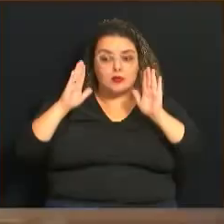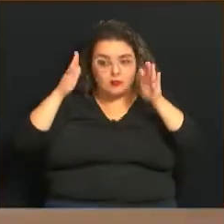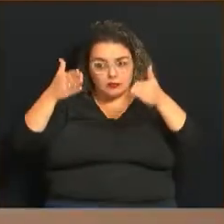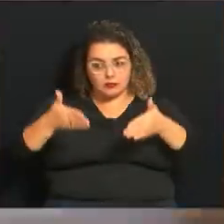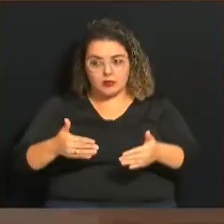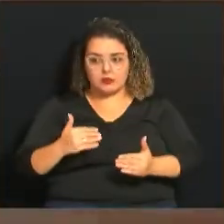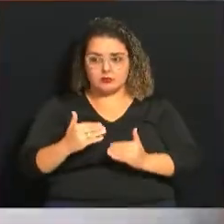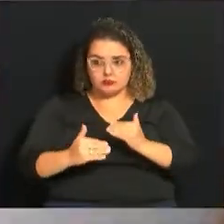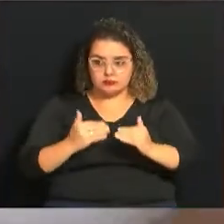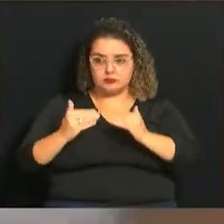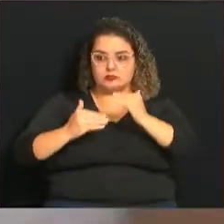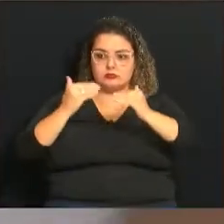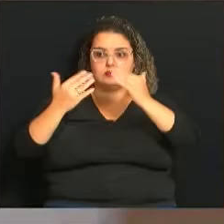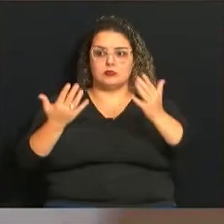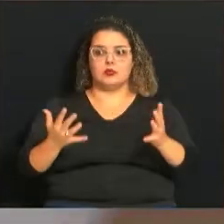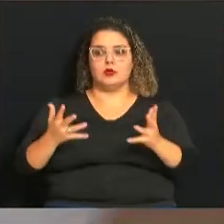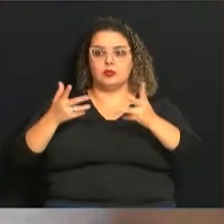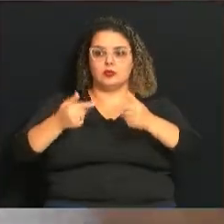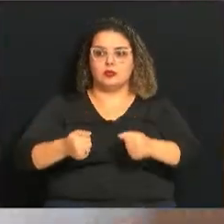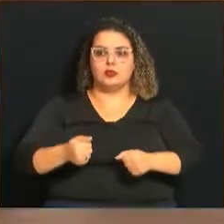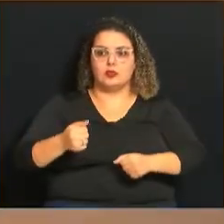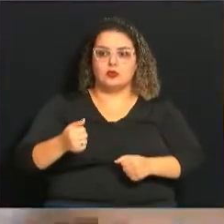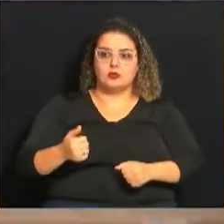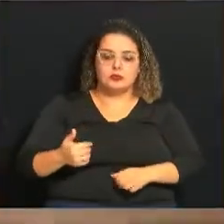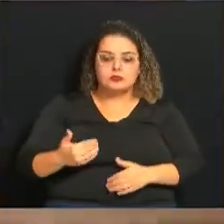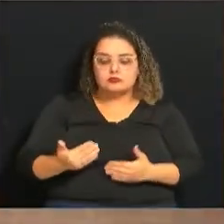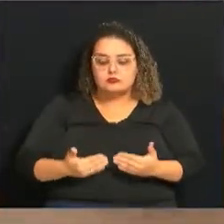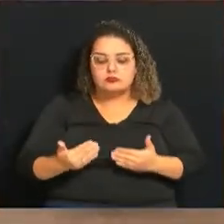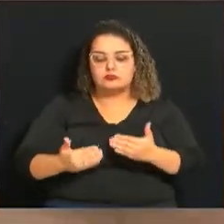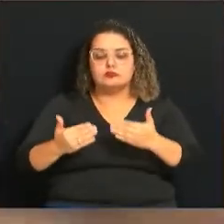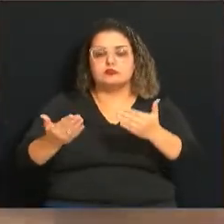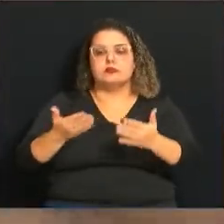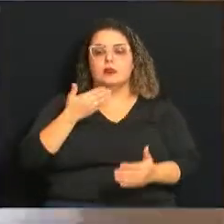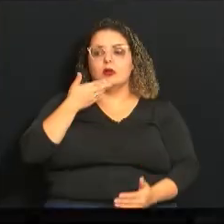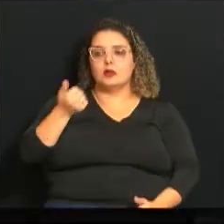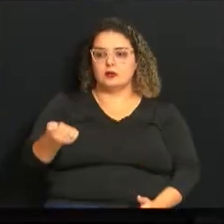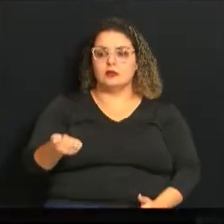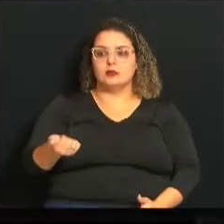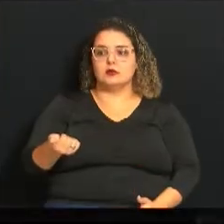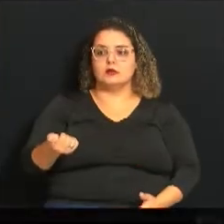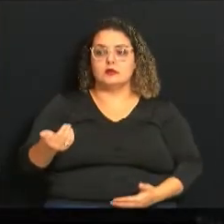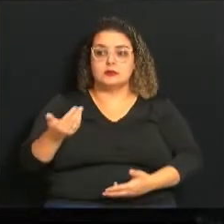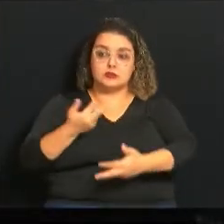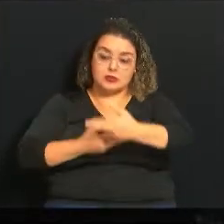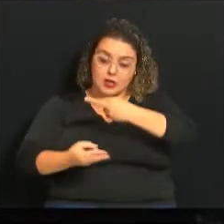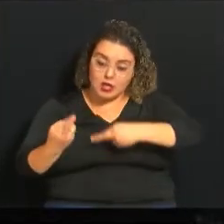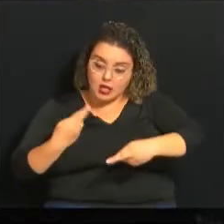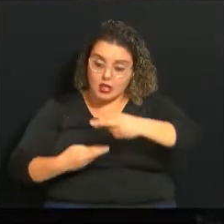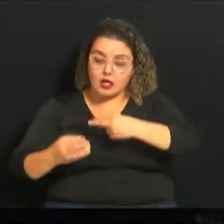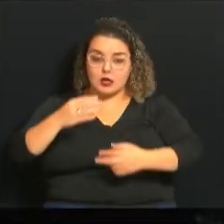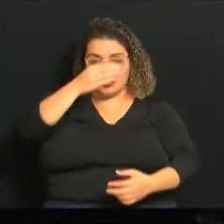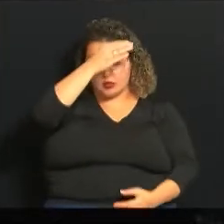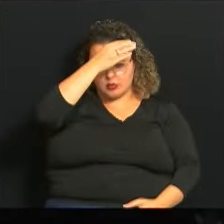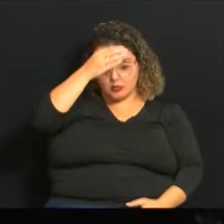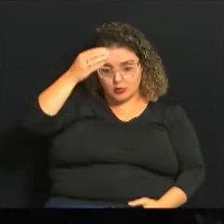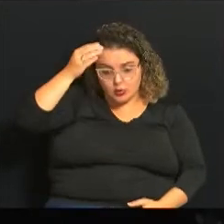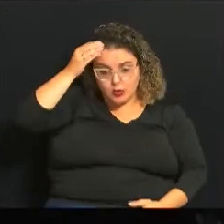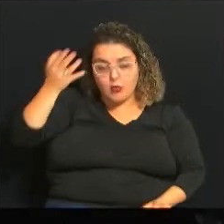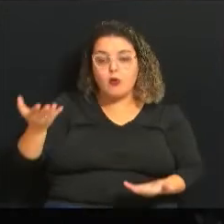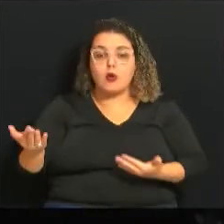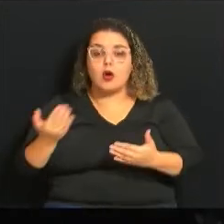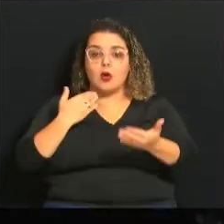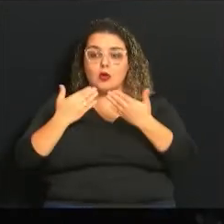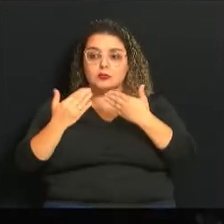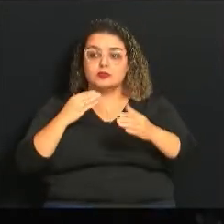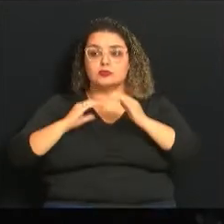para trazer o produto cada vez melhor. Saber se posicionar também com os clientes, saber se comunicar. Isso é muito importante,